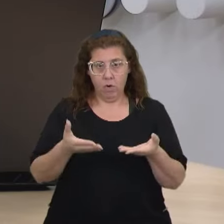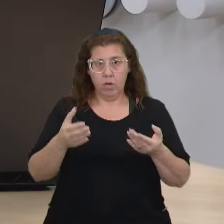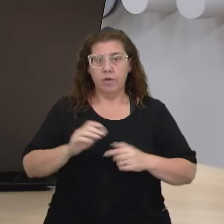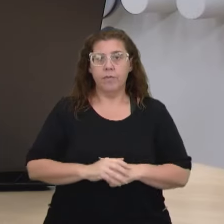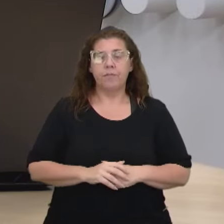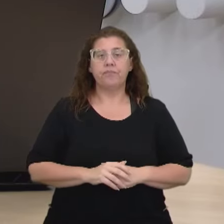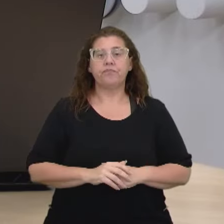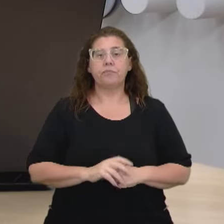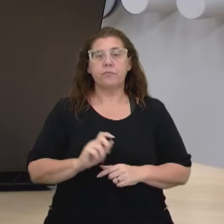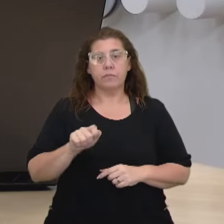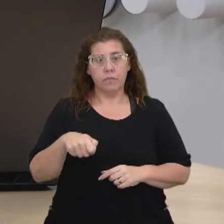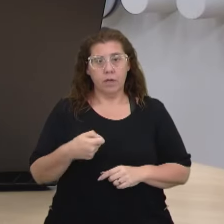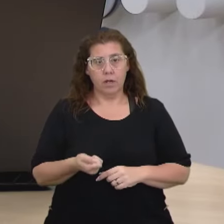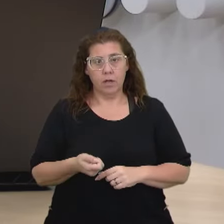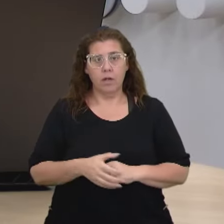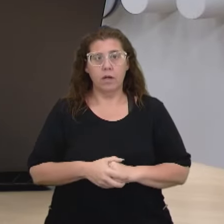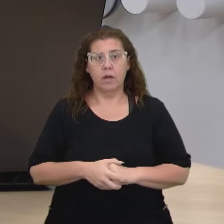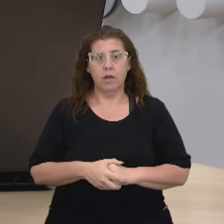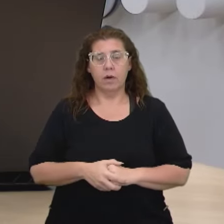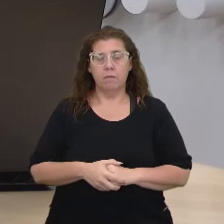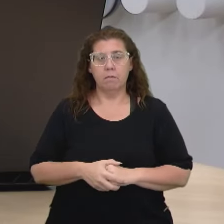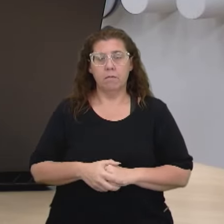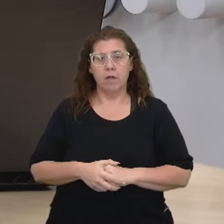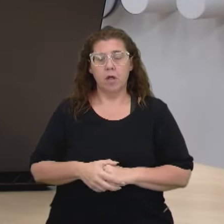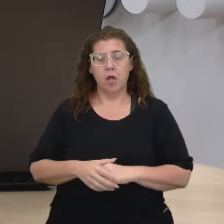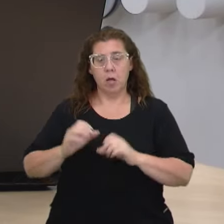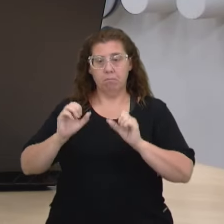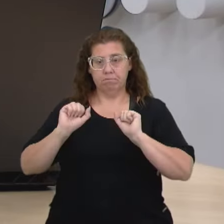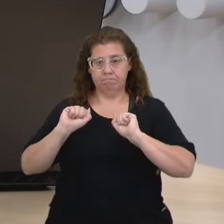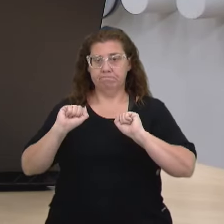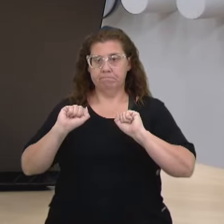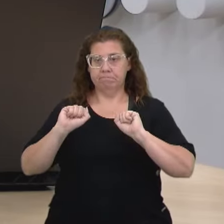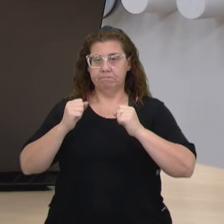sinal em Libras para a palavra poder. Vamos lá?